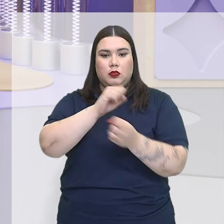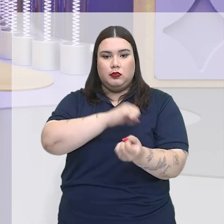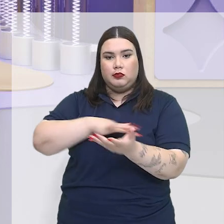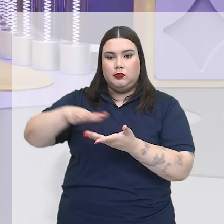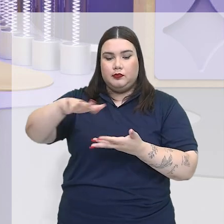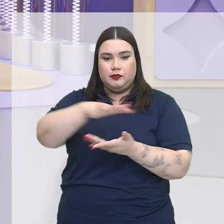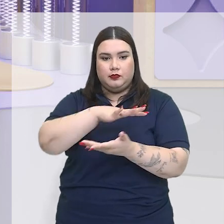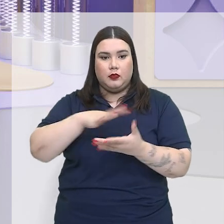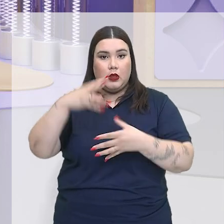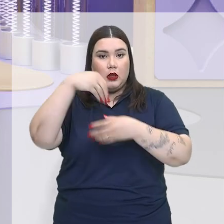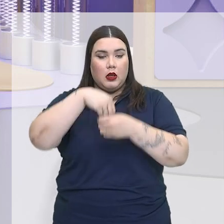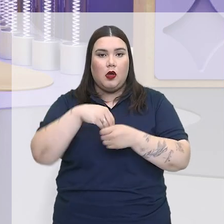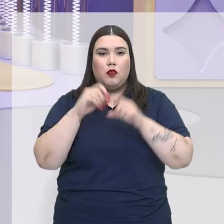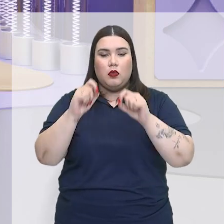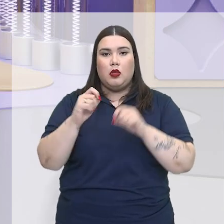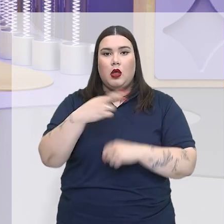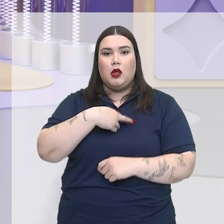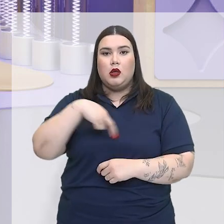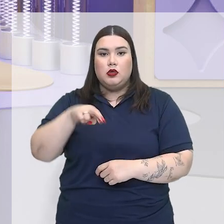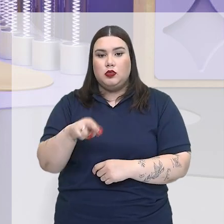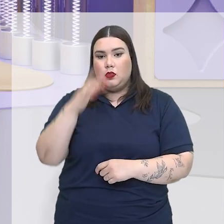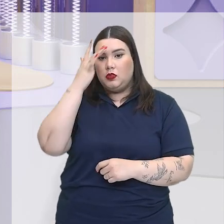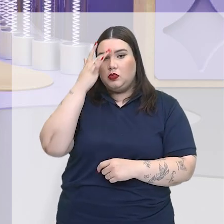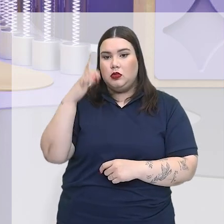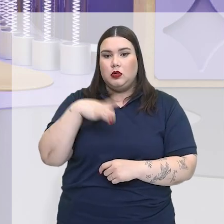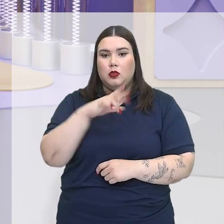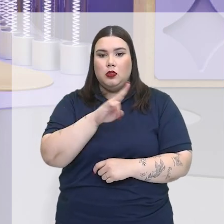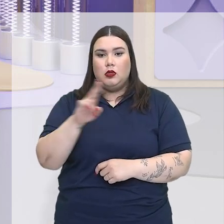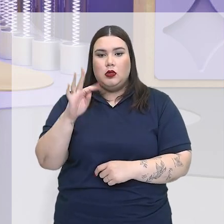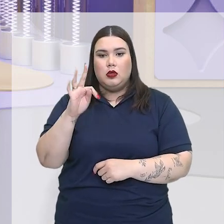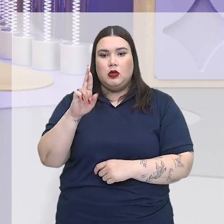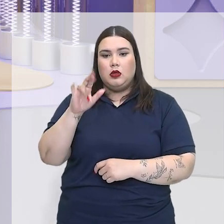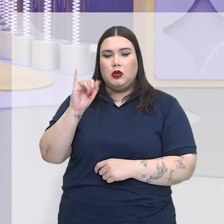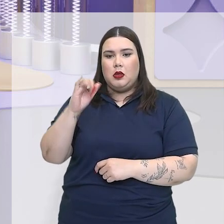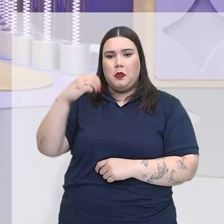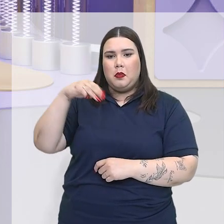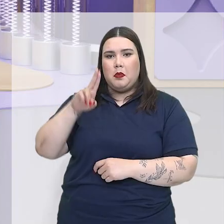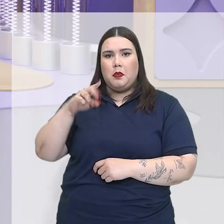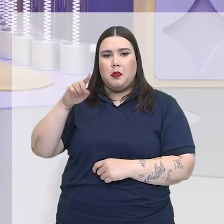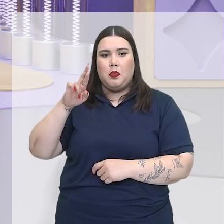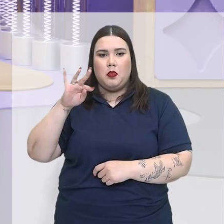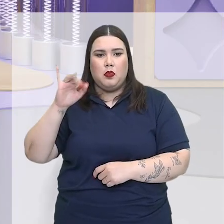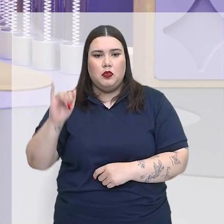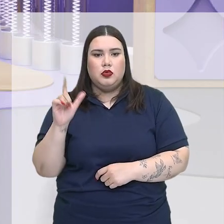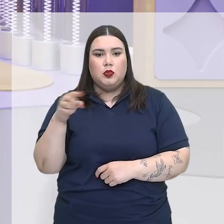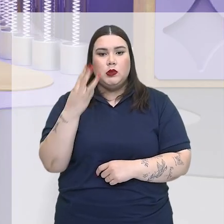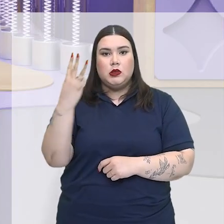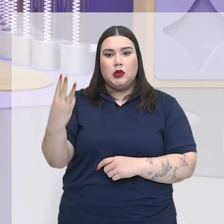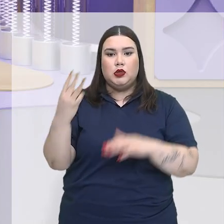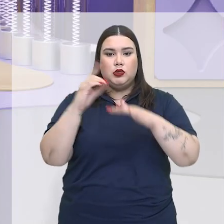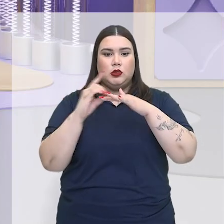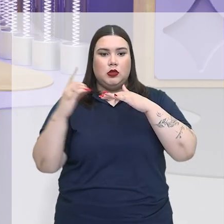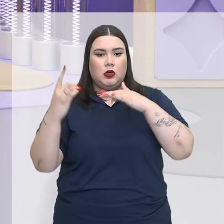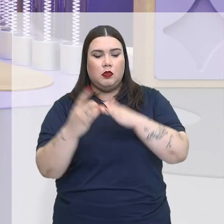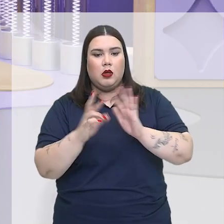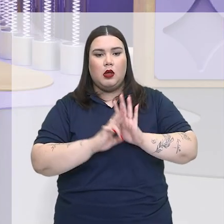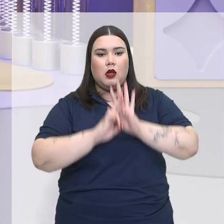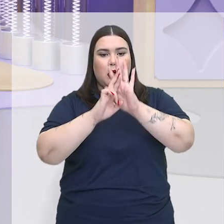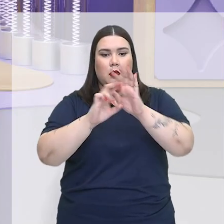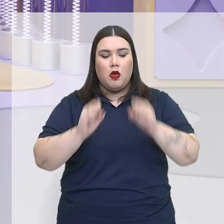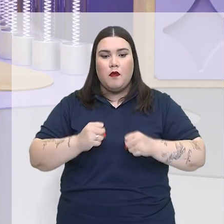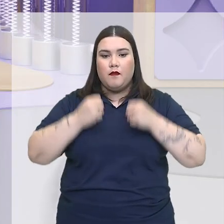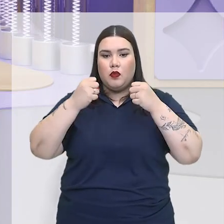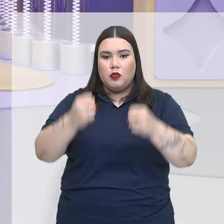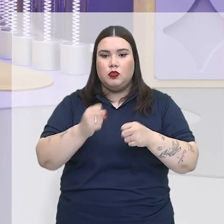né? Principalmente no hinduísmo, nós temos o Trimurti, que é uma trindade de deuses que representam as forças essenciais